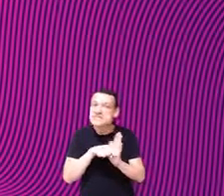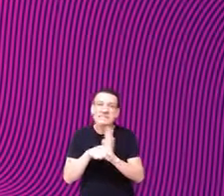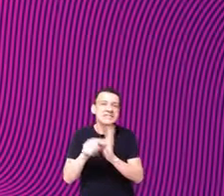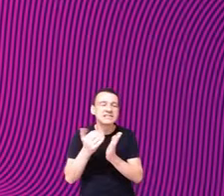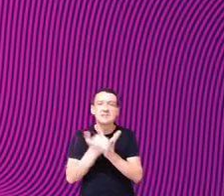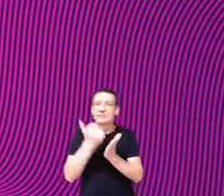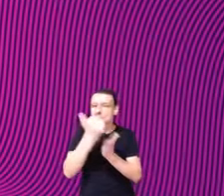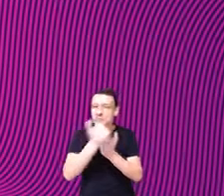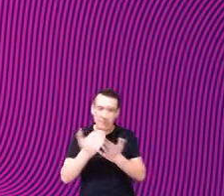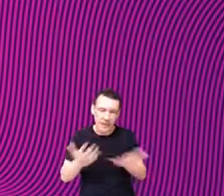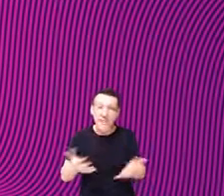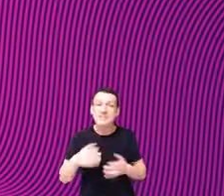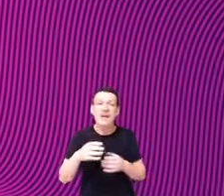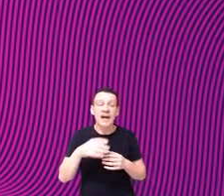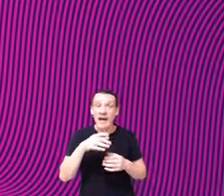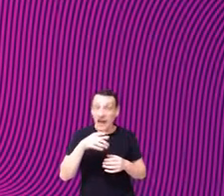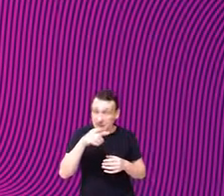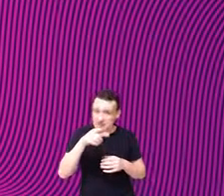população pediátrica.